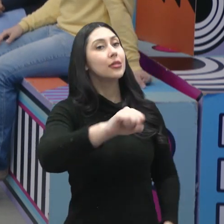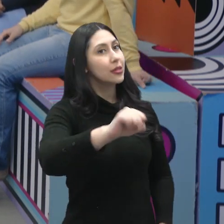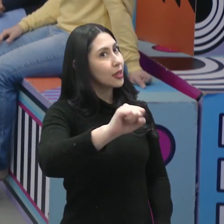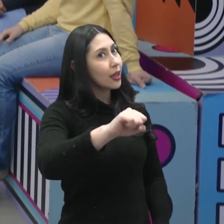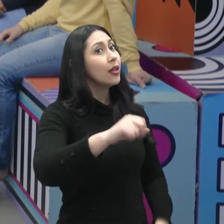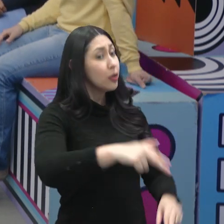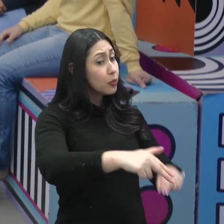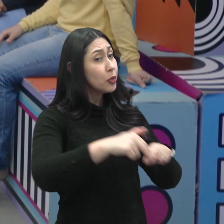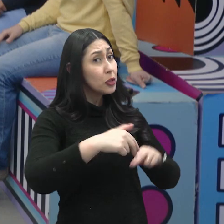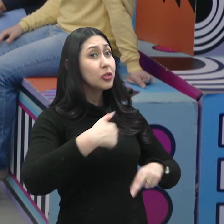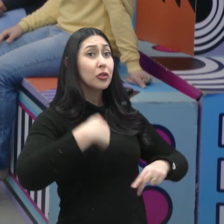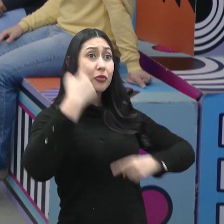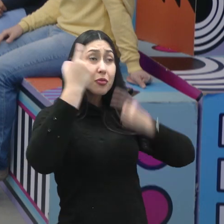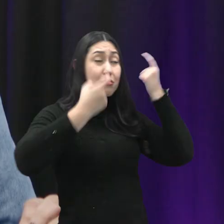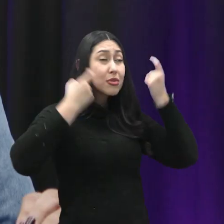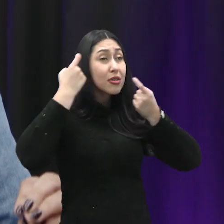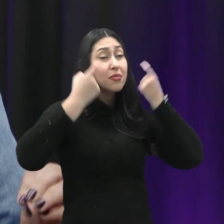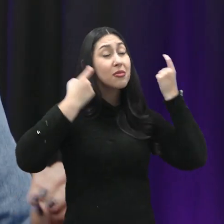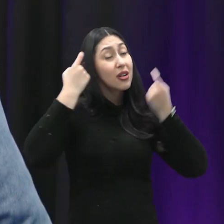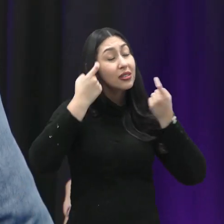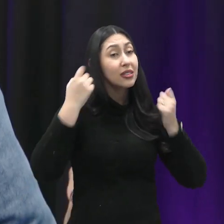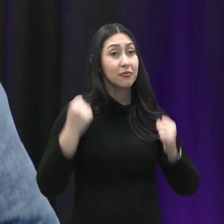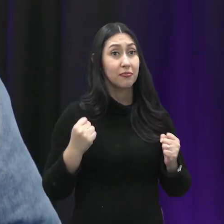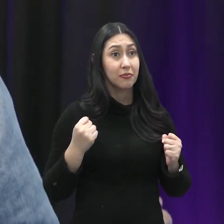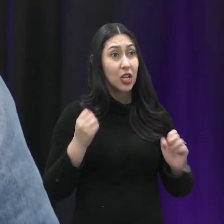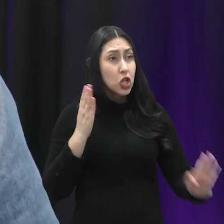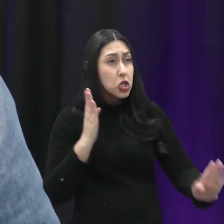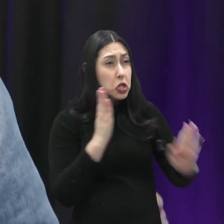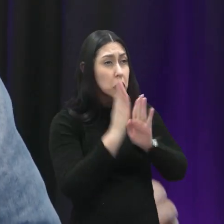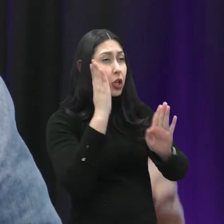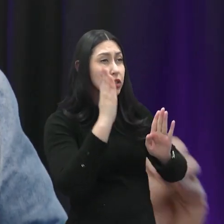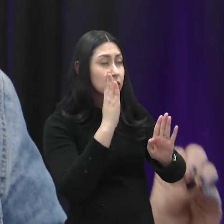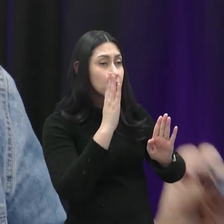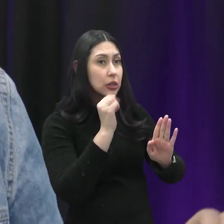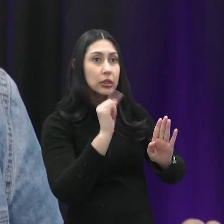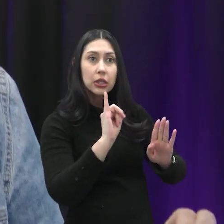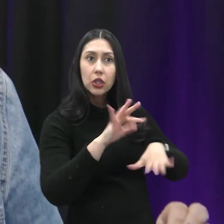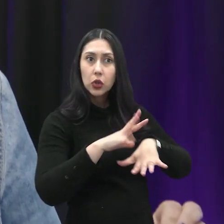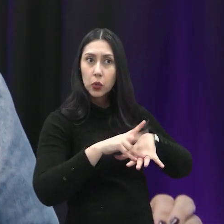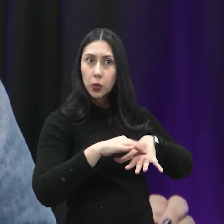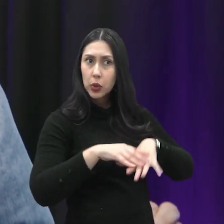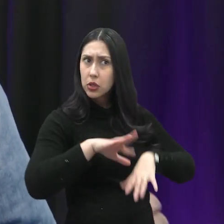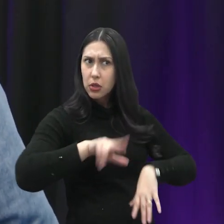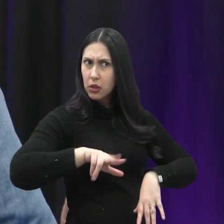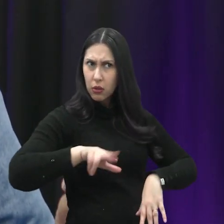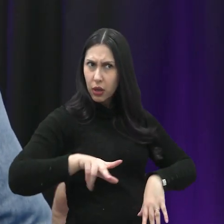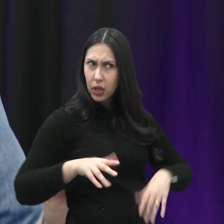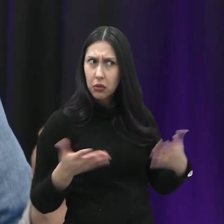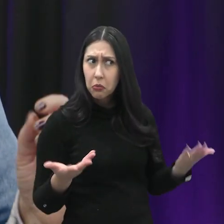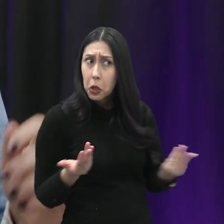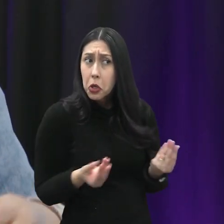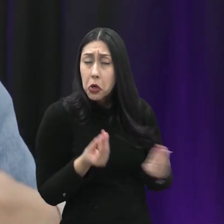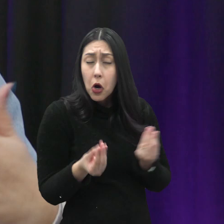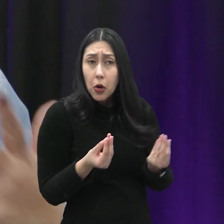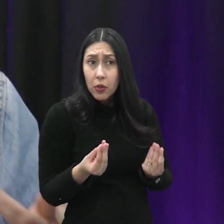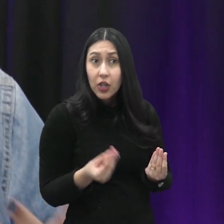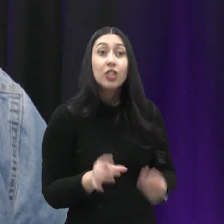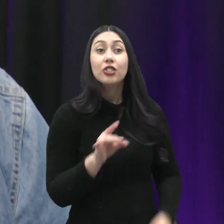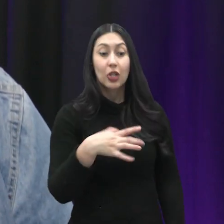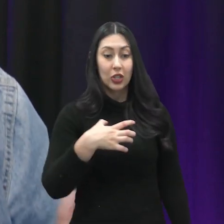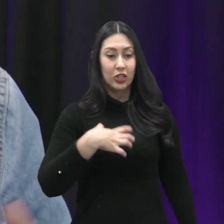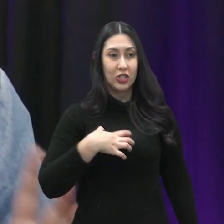essa que é a minha maior preocupação, sabe? Dar um diagnóstico ao que não é um diagnóstico, Uhum. né? Tentar